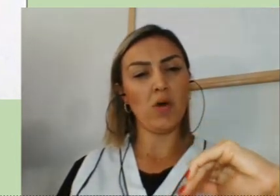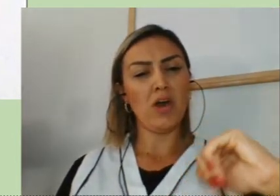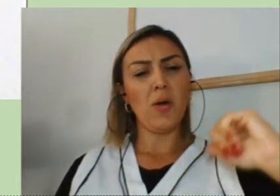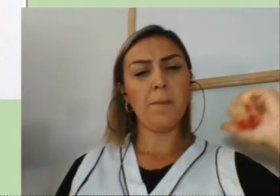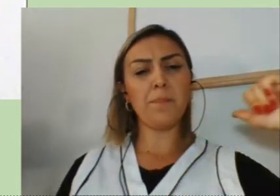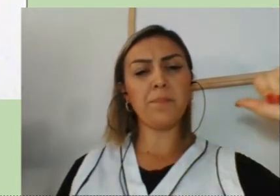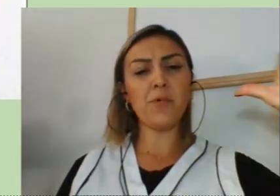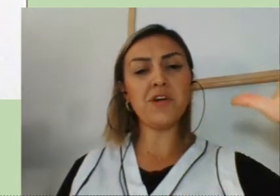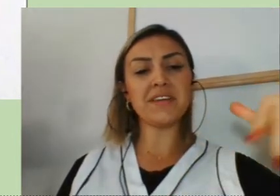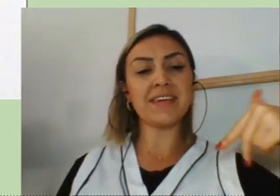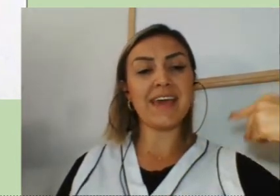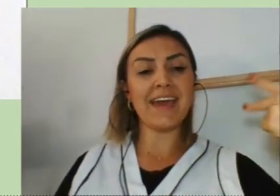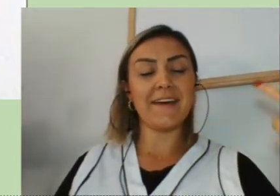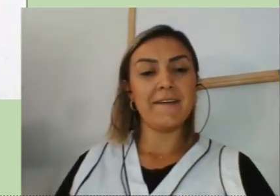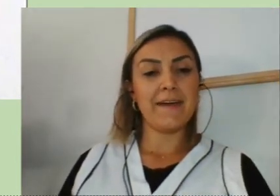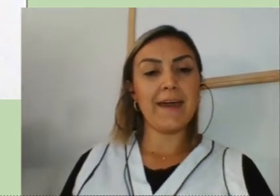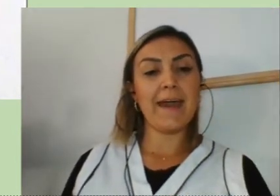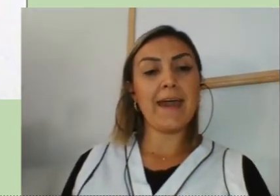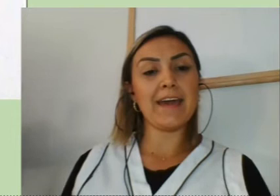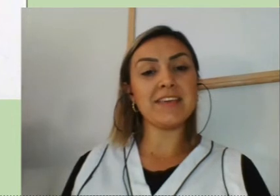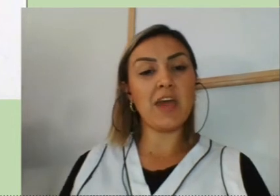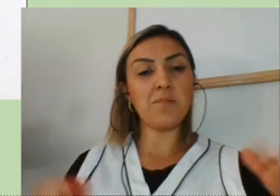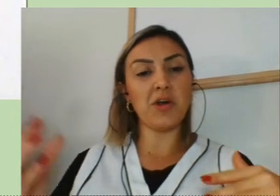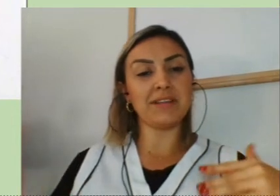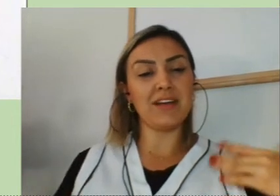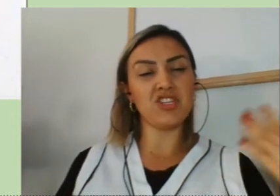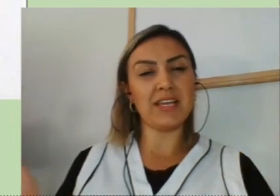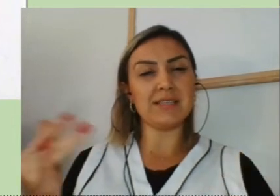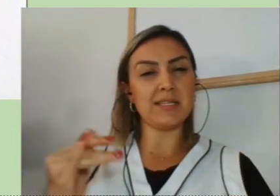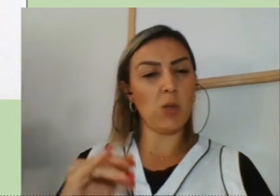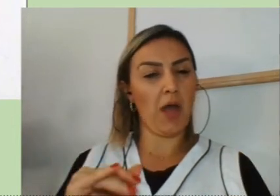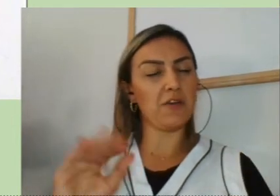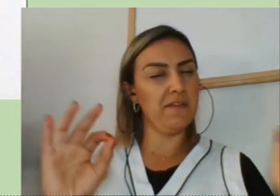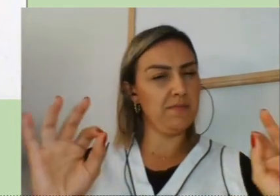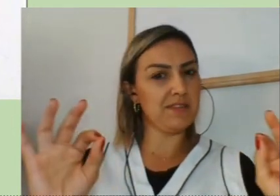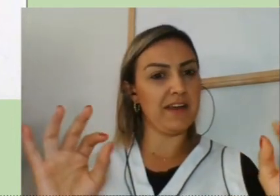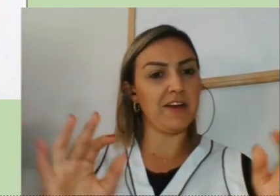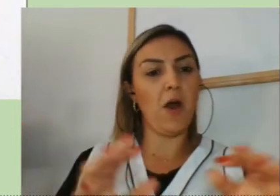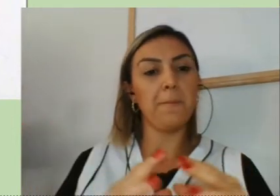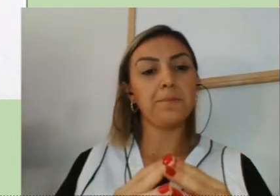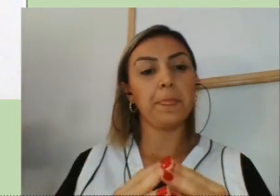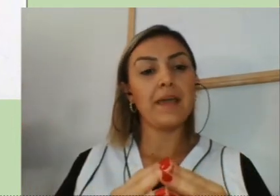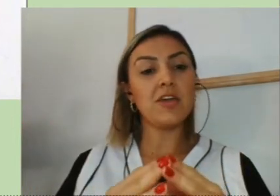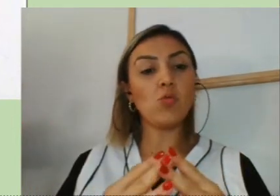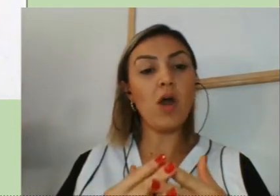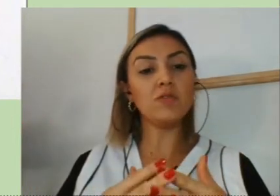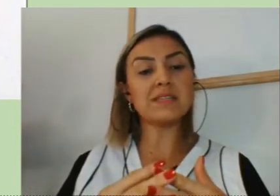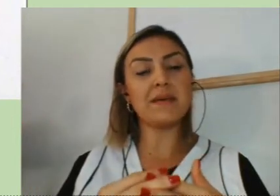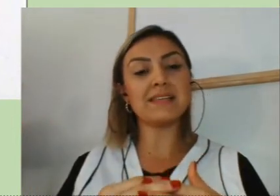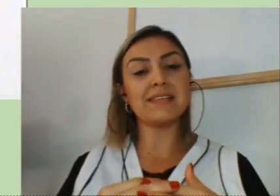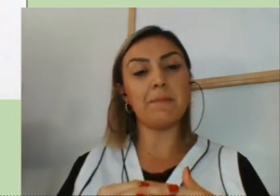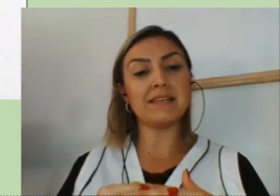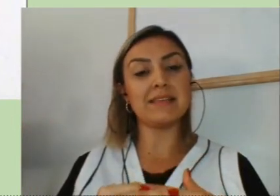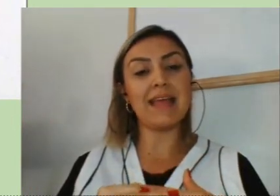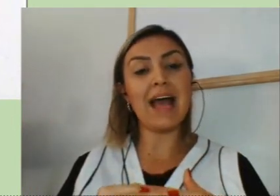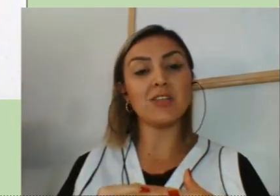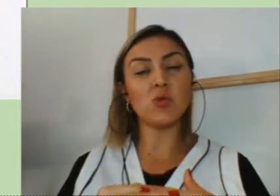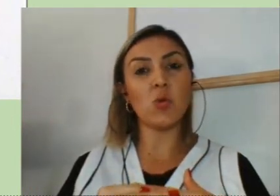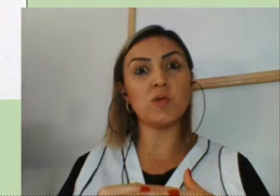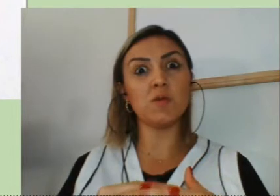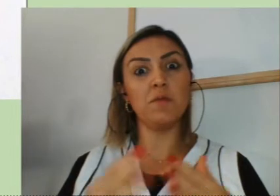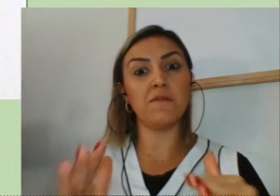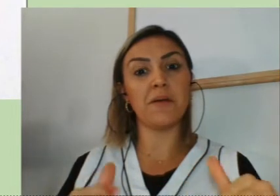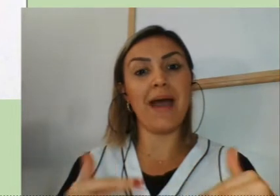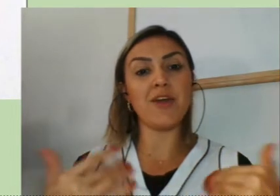gastou. Por que que é importante ter esse histórico? Vamos ver, ó. Em qual dos meses apresentados